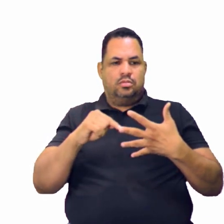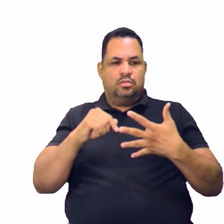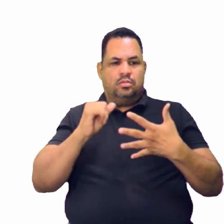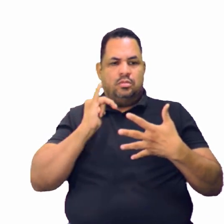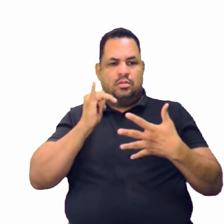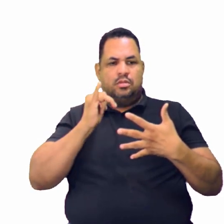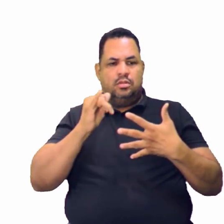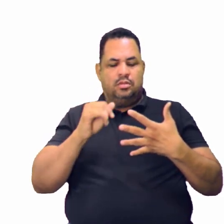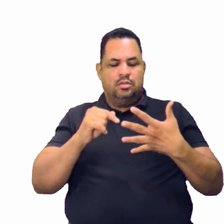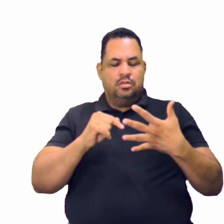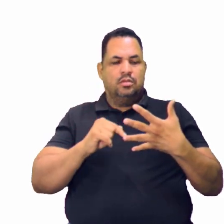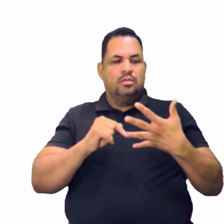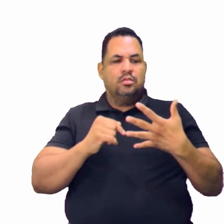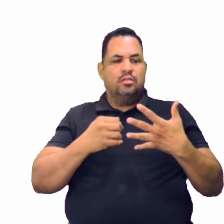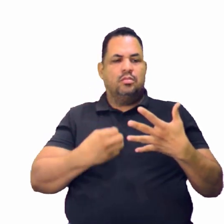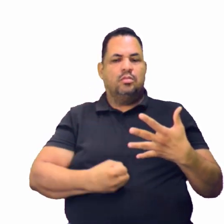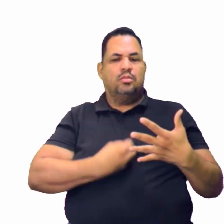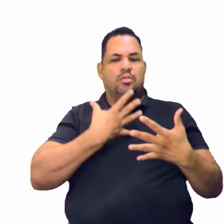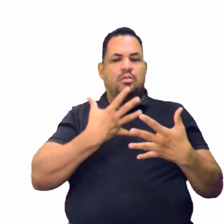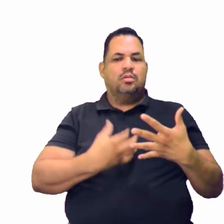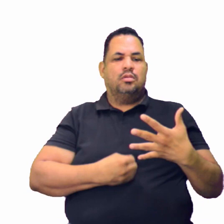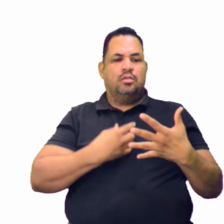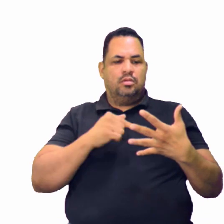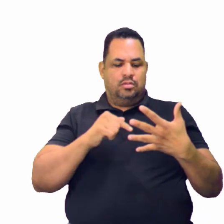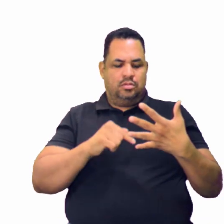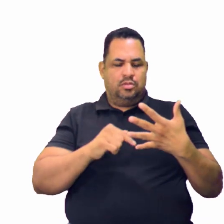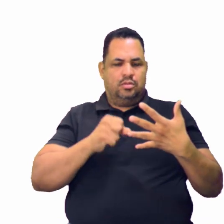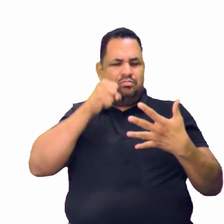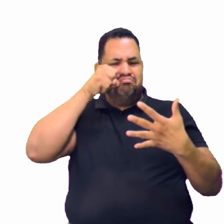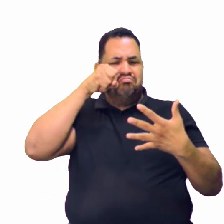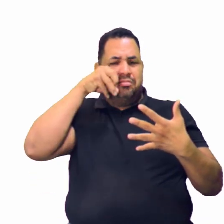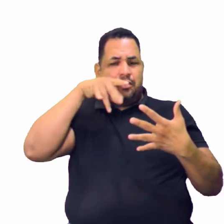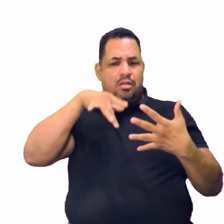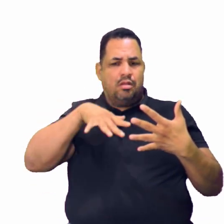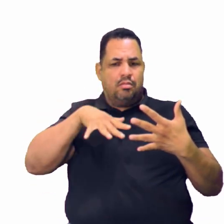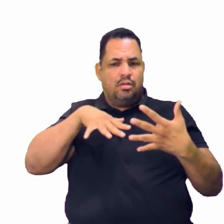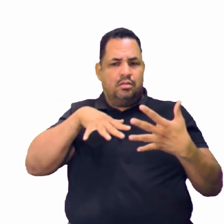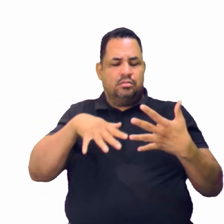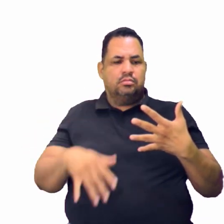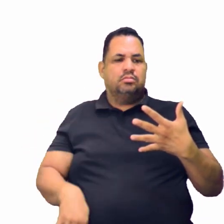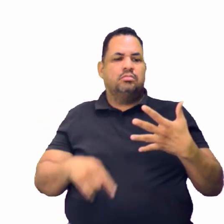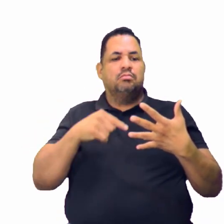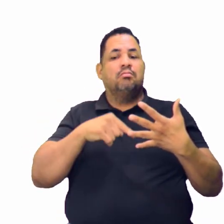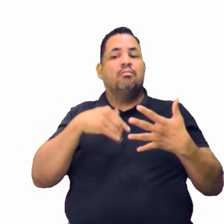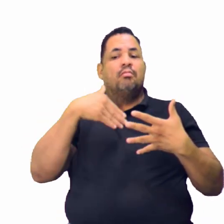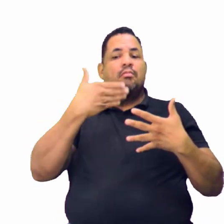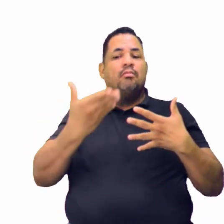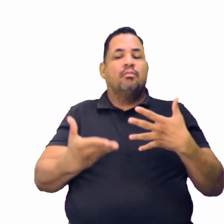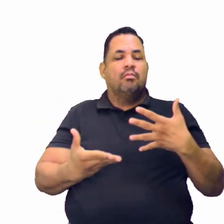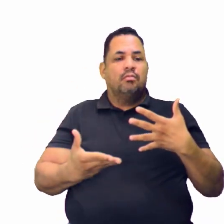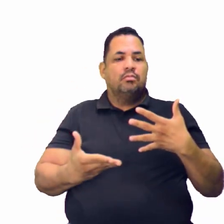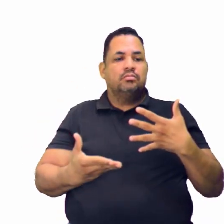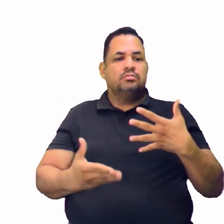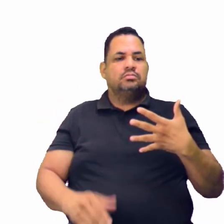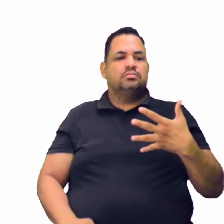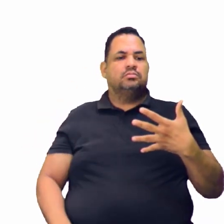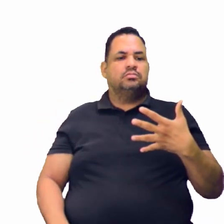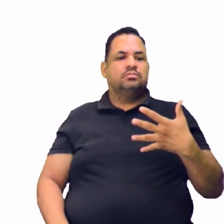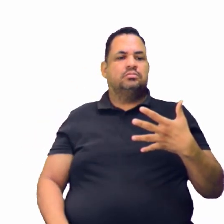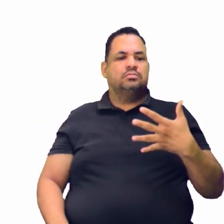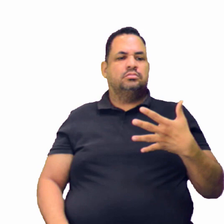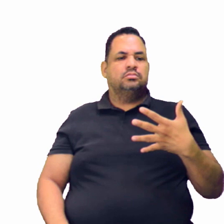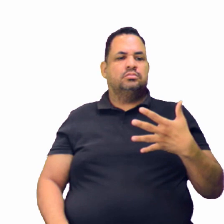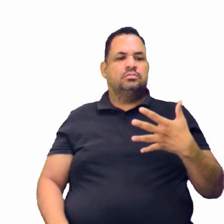narrativo, poético ou dramático? O conto não é uma narrativa? Aí eu falo crônica, também não é uma narrativa